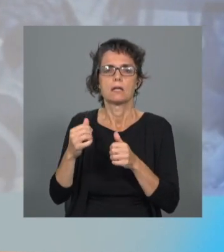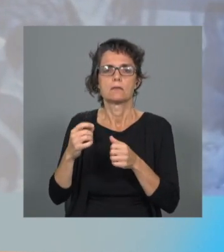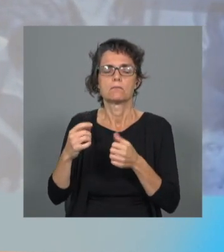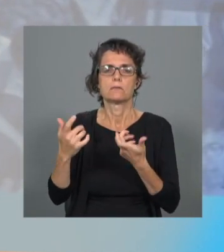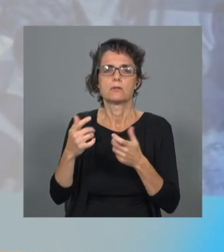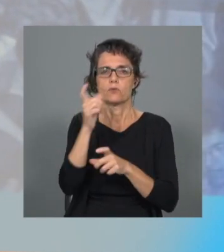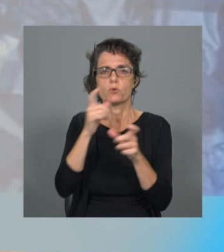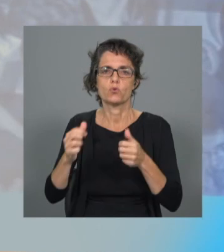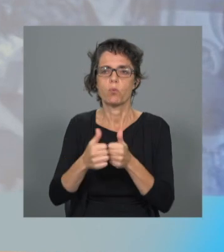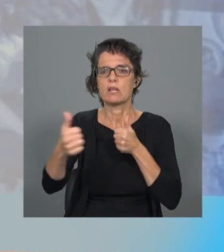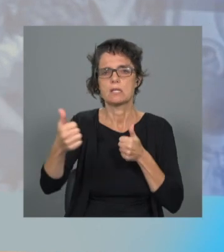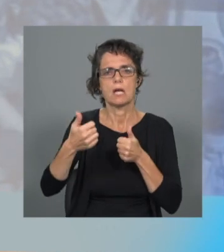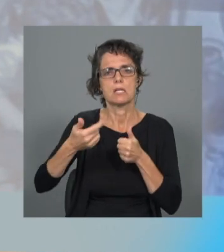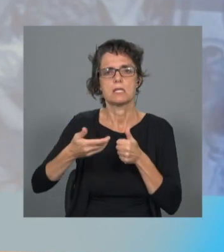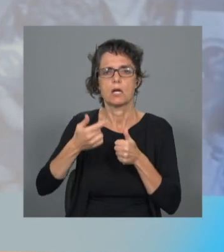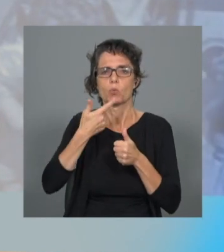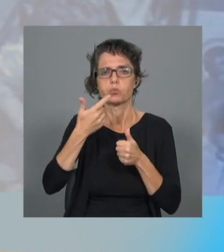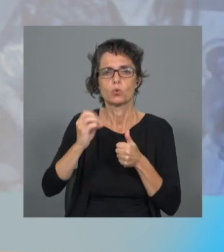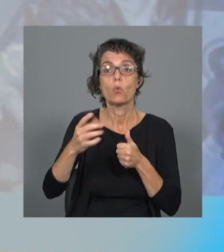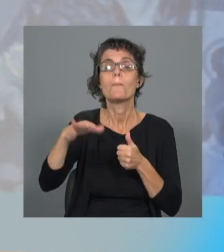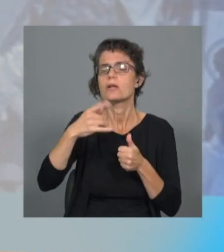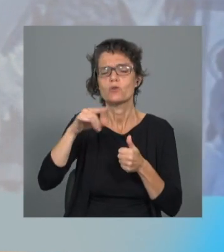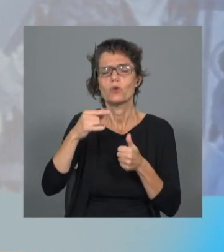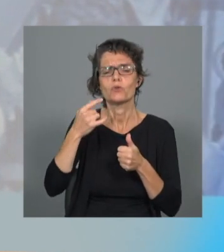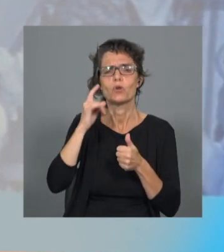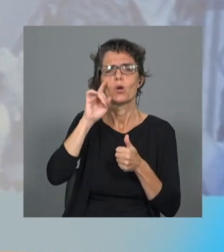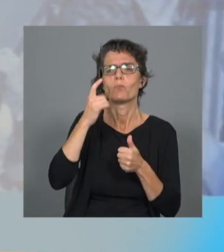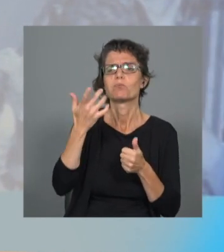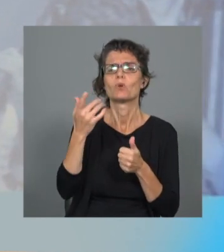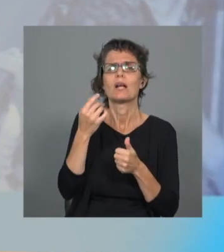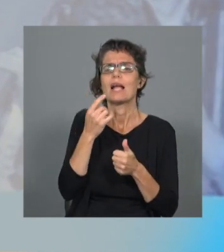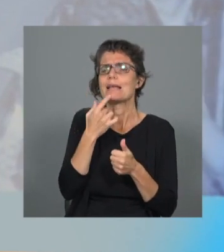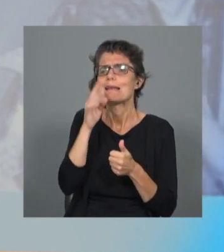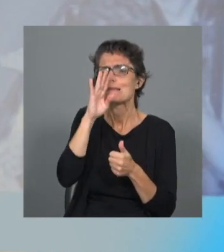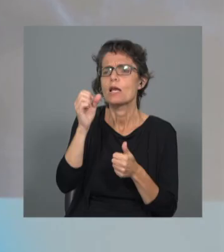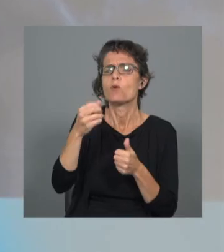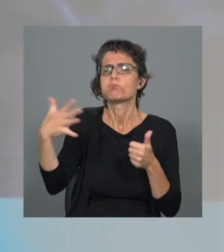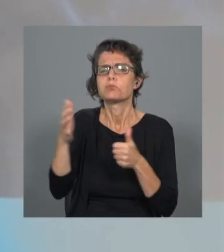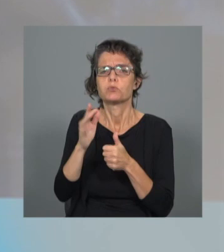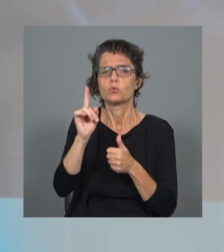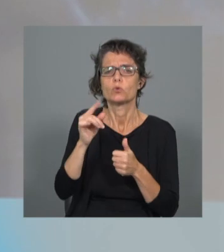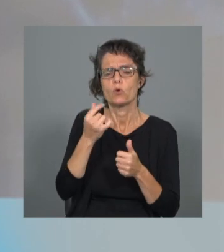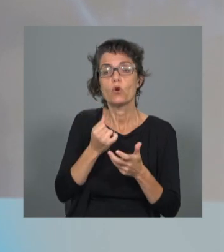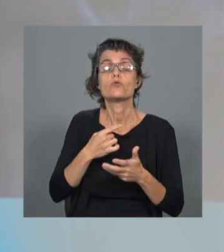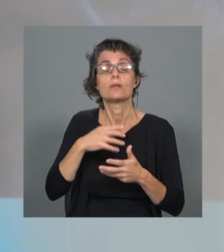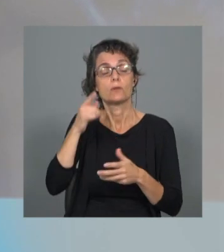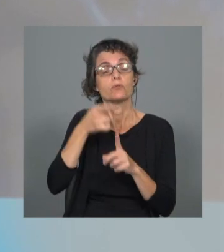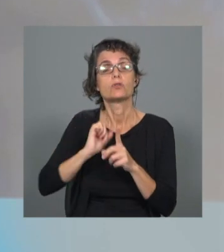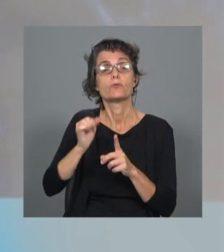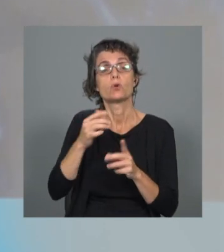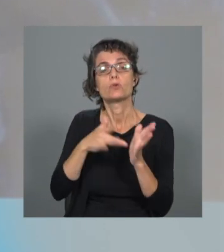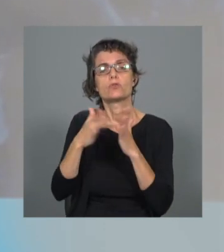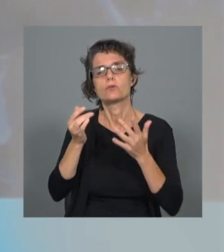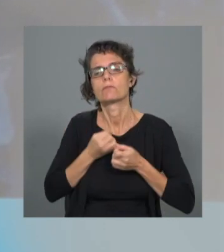serviço, procuramos chegar junto das pessoas, levar Jesus Cristo através dos meios que são possíveis. Referi há pouco alguma prudência por parte de algumas pessoas,